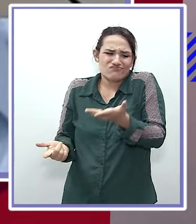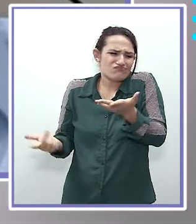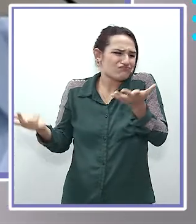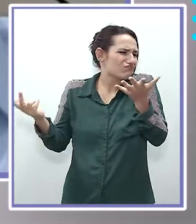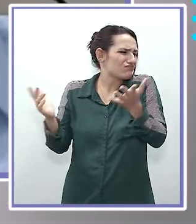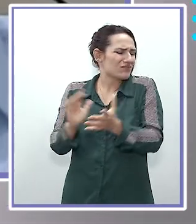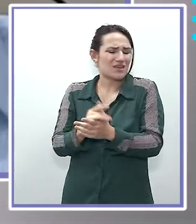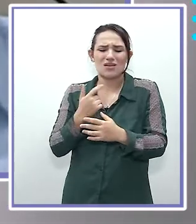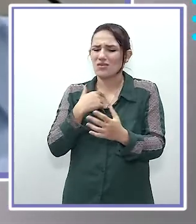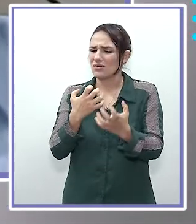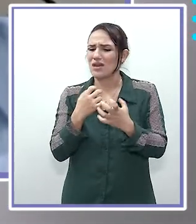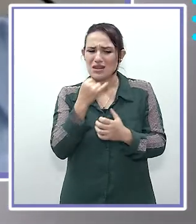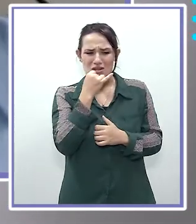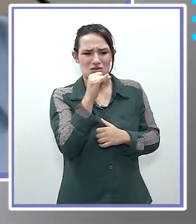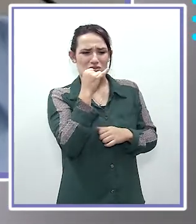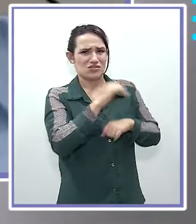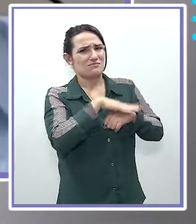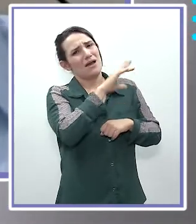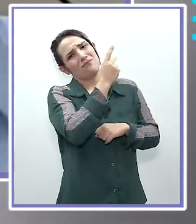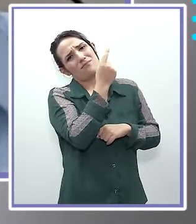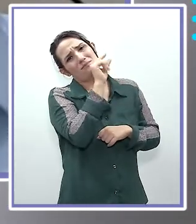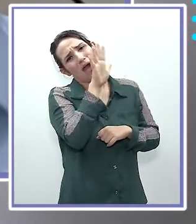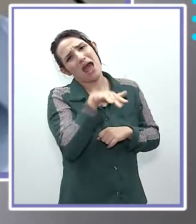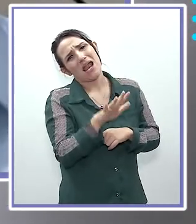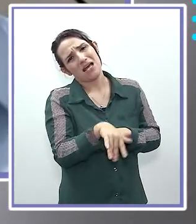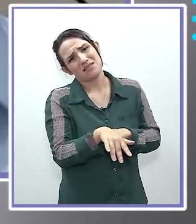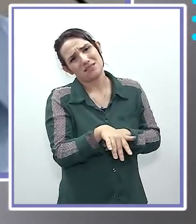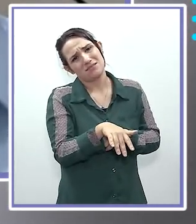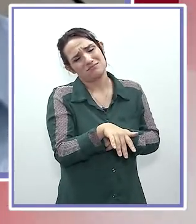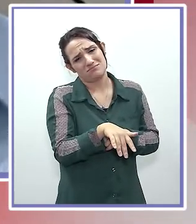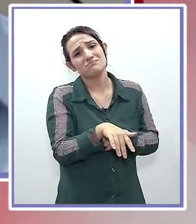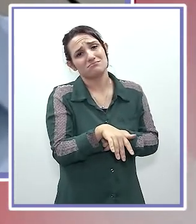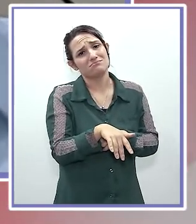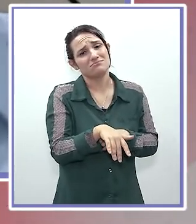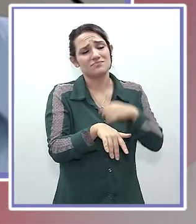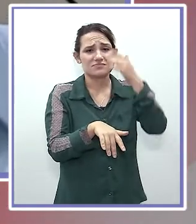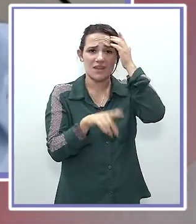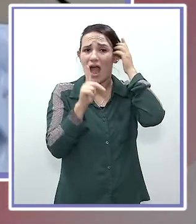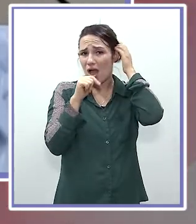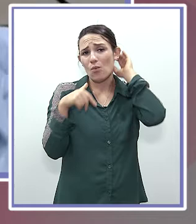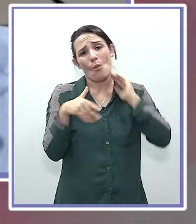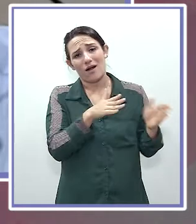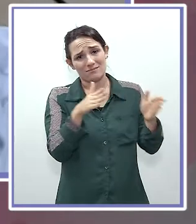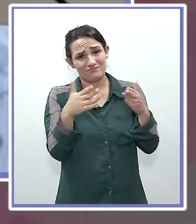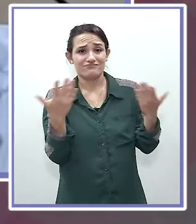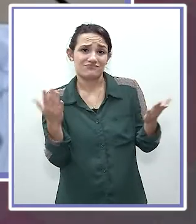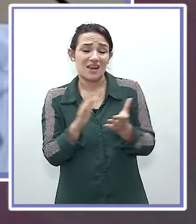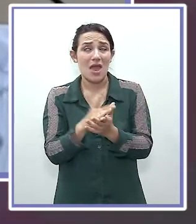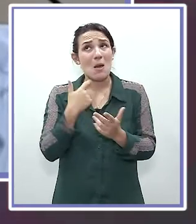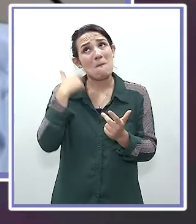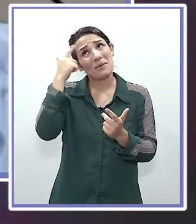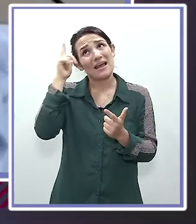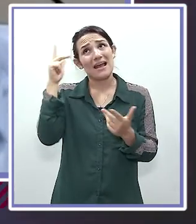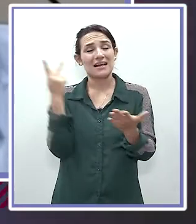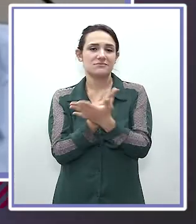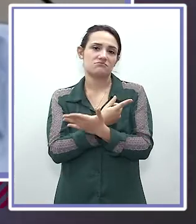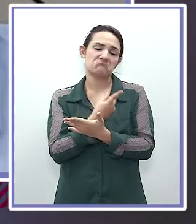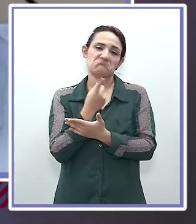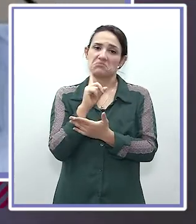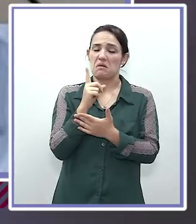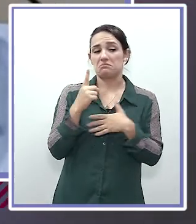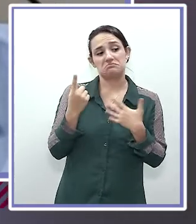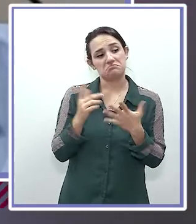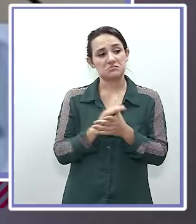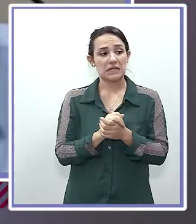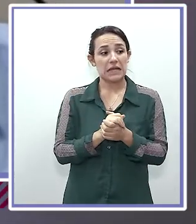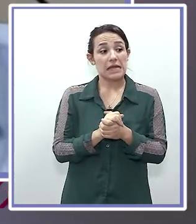com uma energia mais barata do que boa parte do mundo. Então, eu não acredito que seja errado.